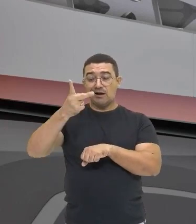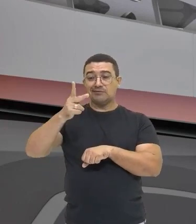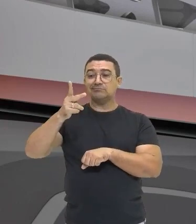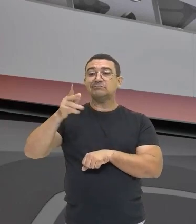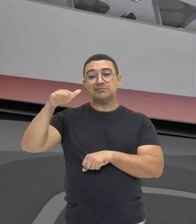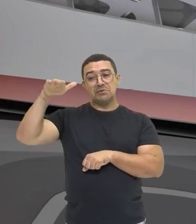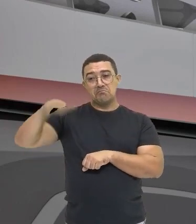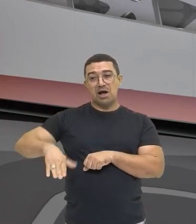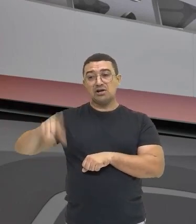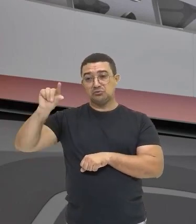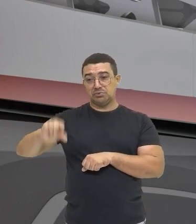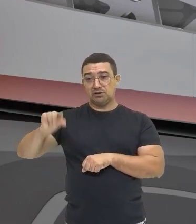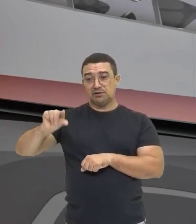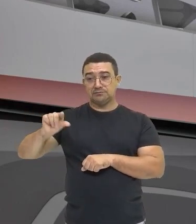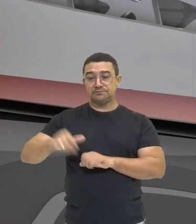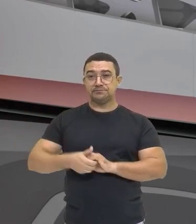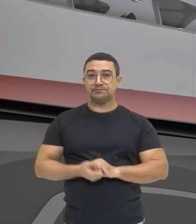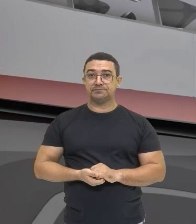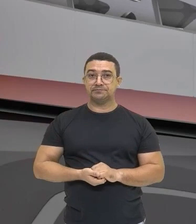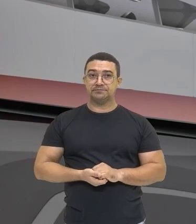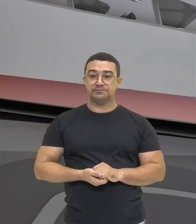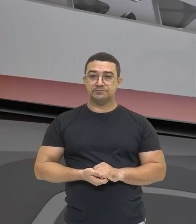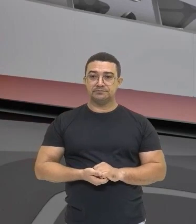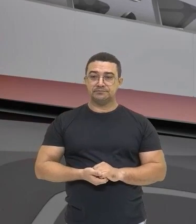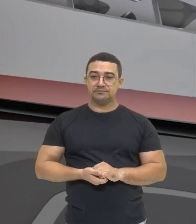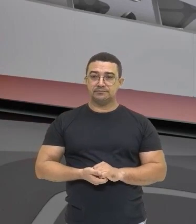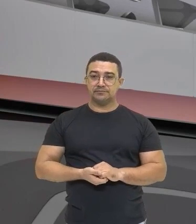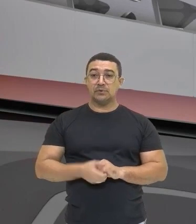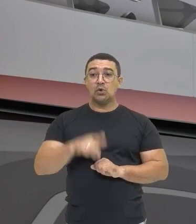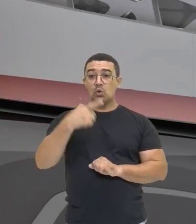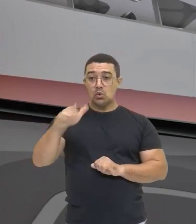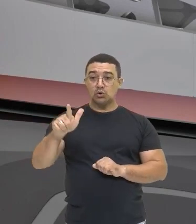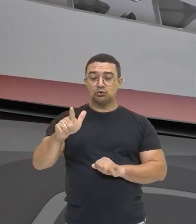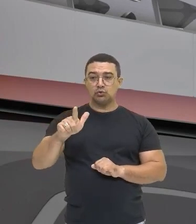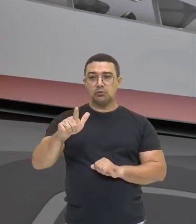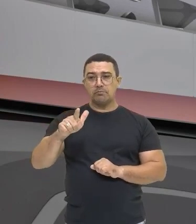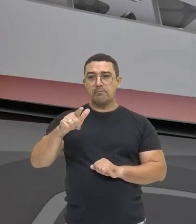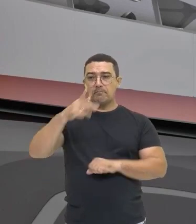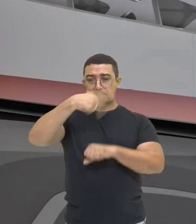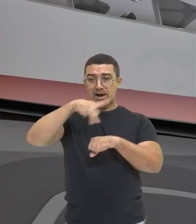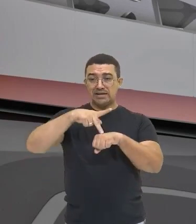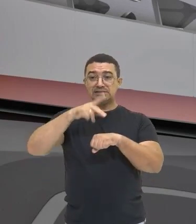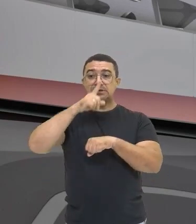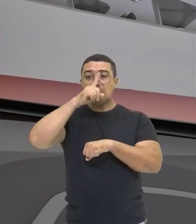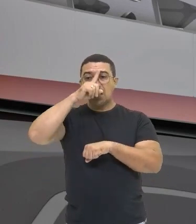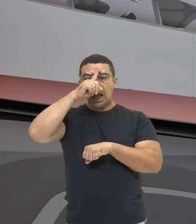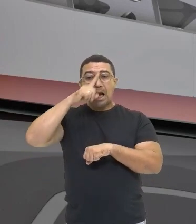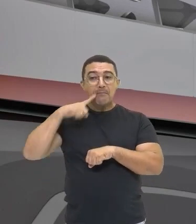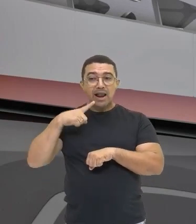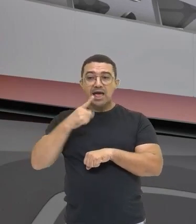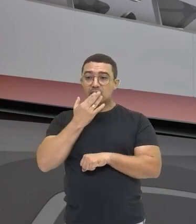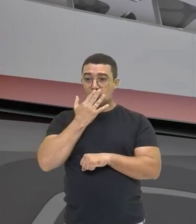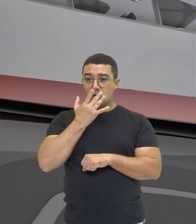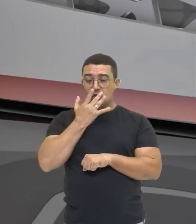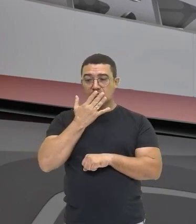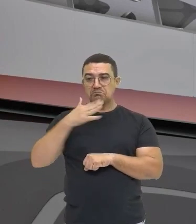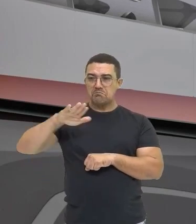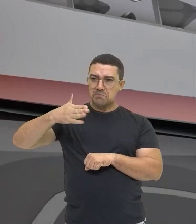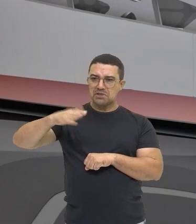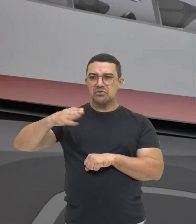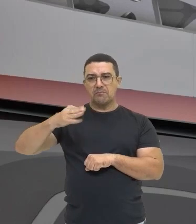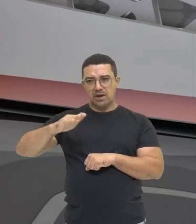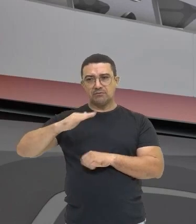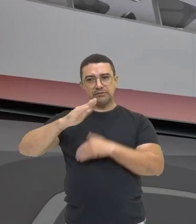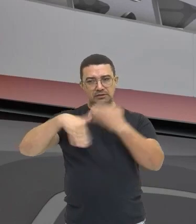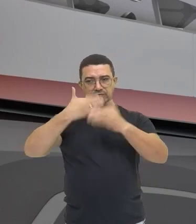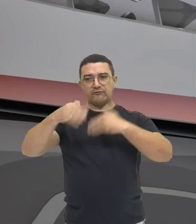ver o outro grupo de países com IDH médio, tá bom? São esses que estão amarelo, em amarelo,